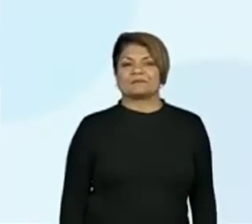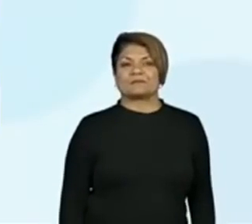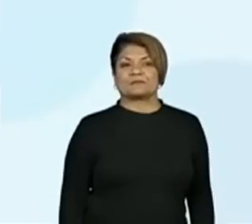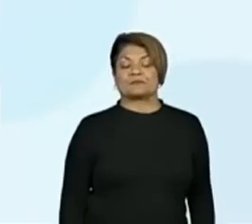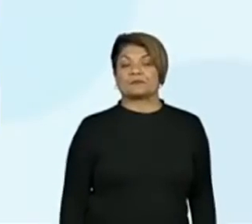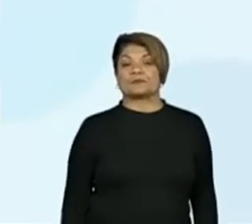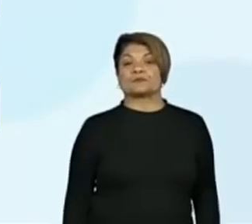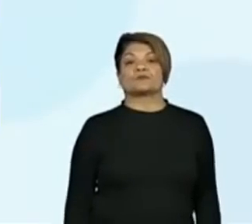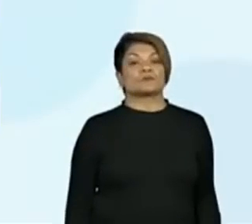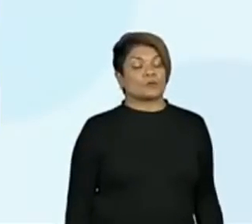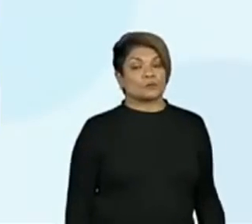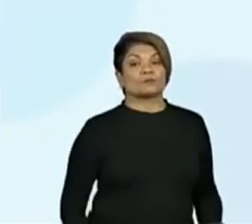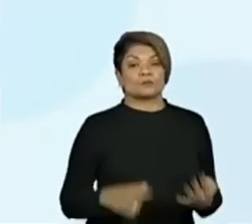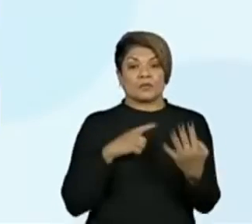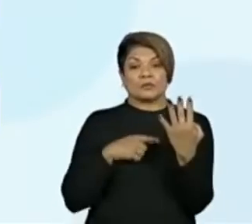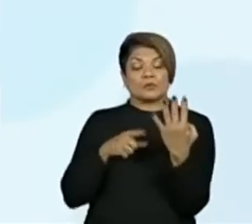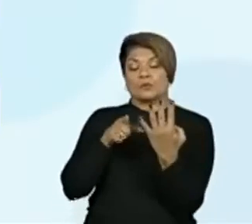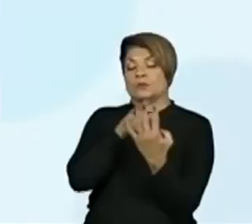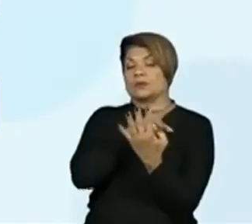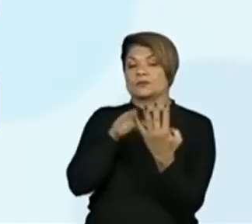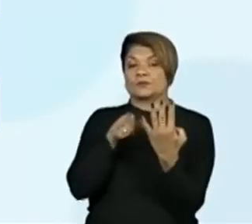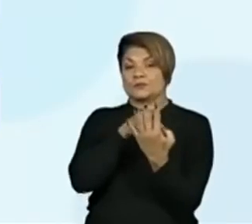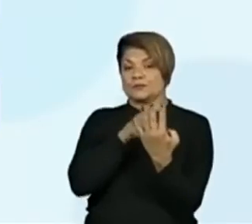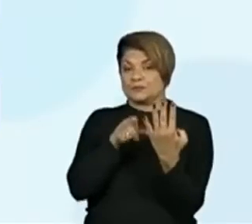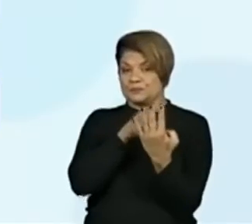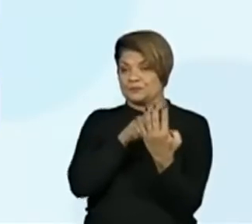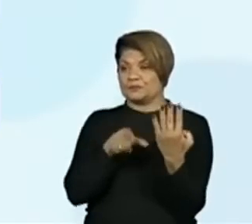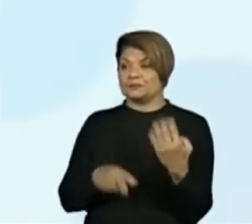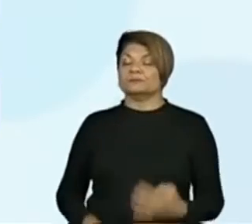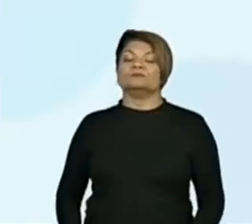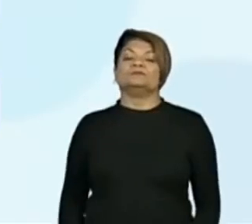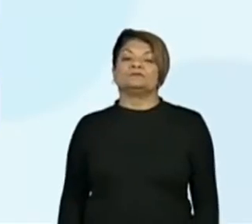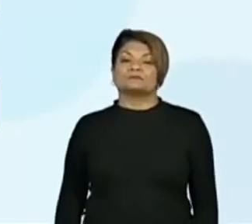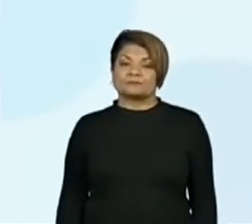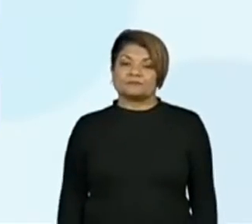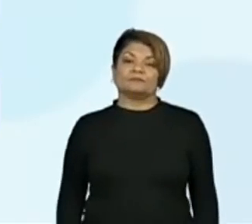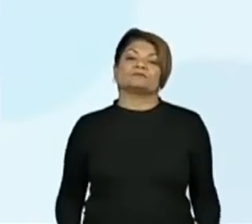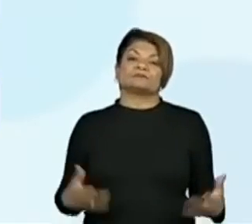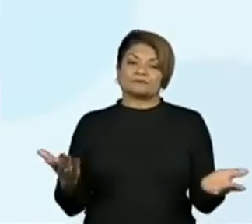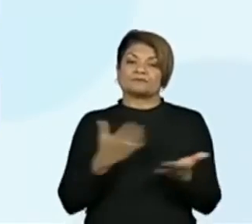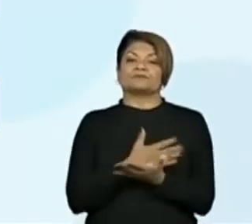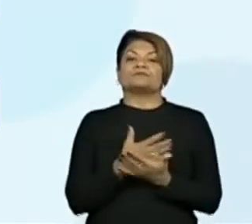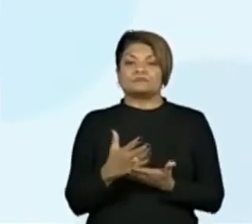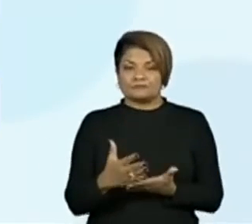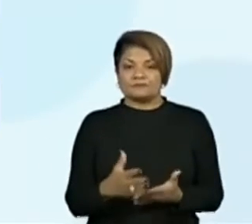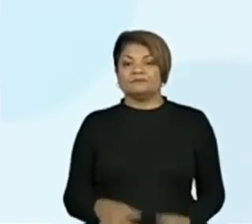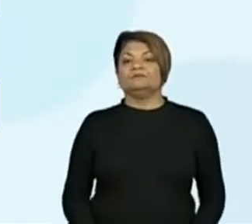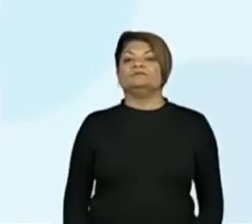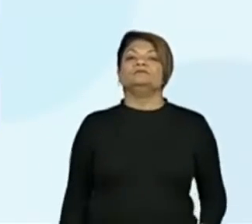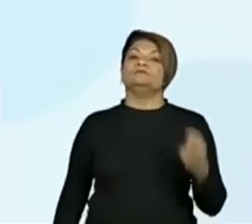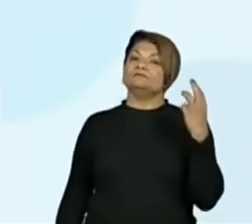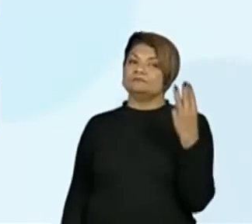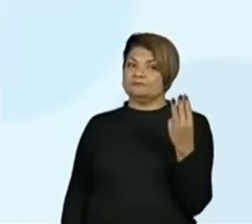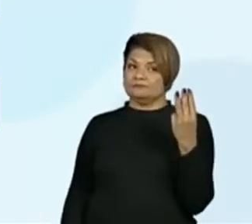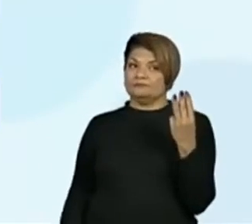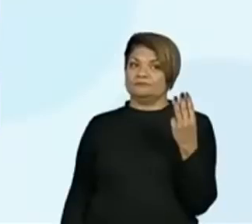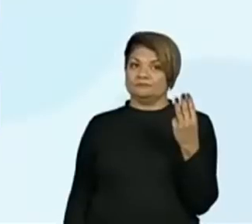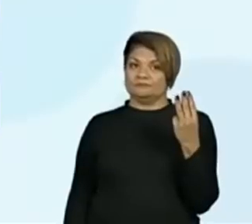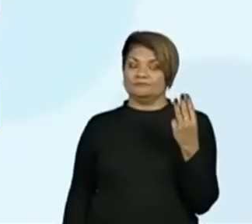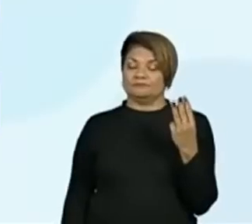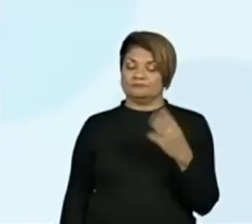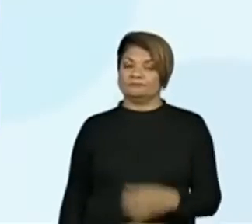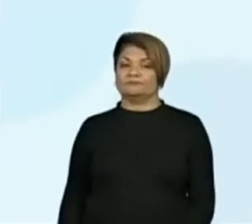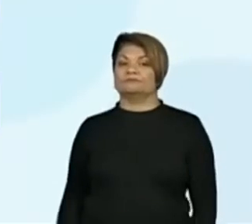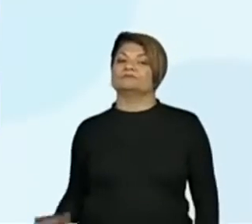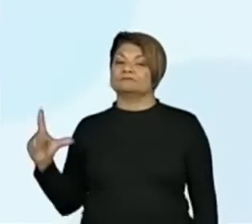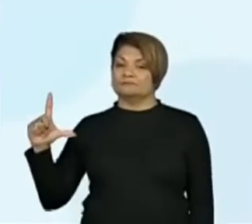1958, eles têm quatro algarismos. Sim. Né? E aí, vamos começar aí com os de três algarismos que vão ficando menor.